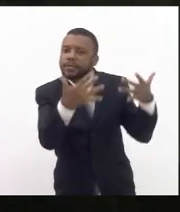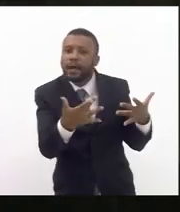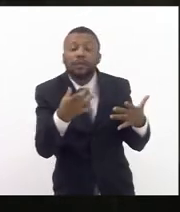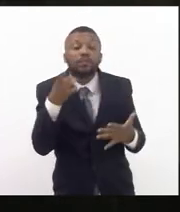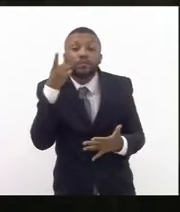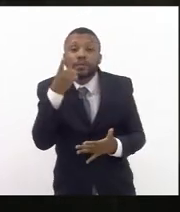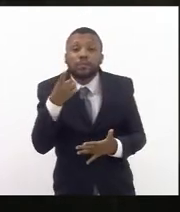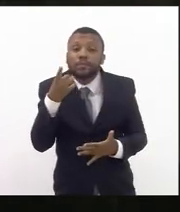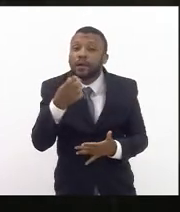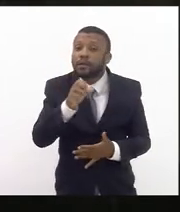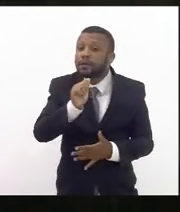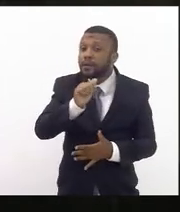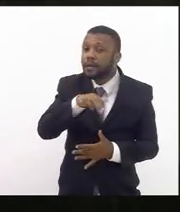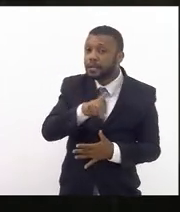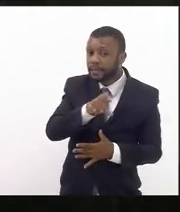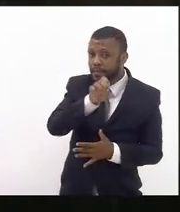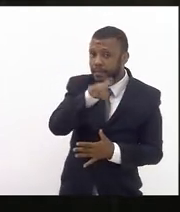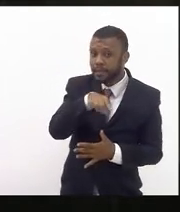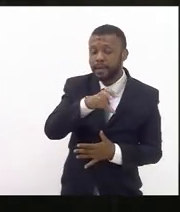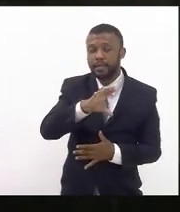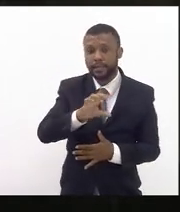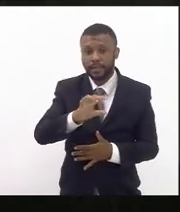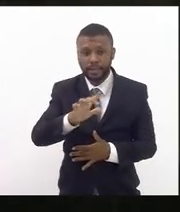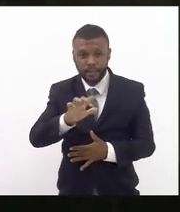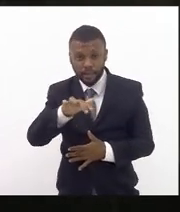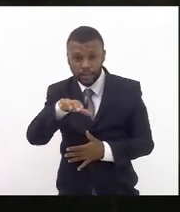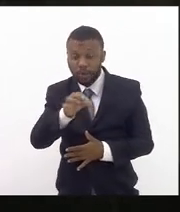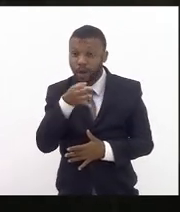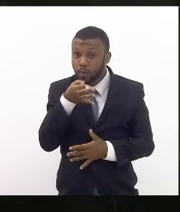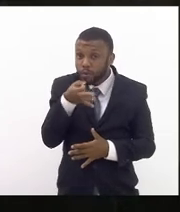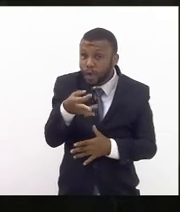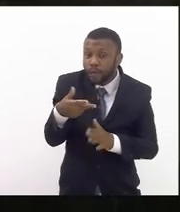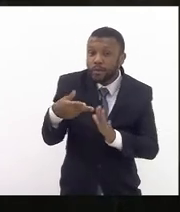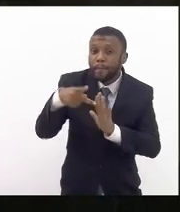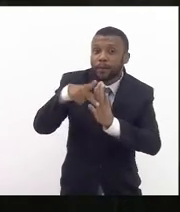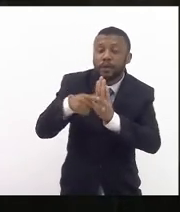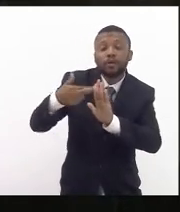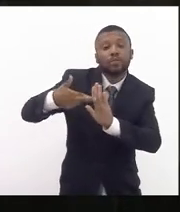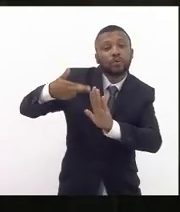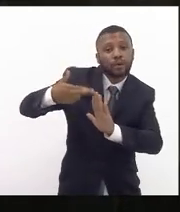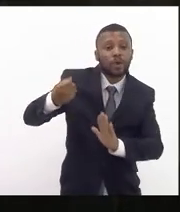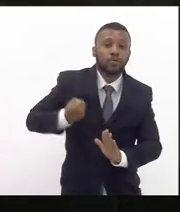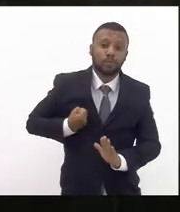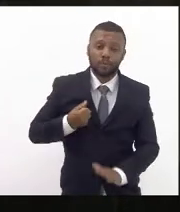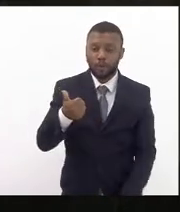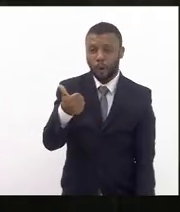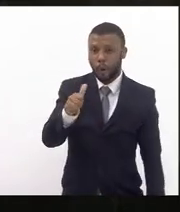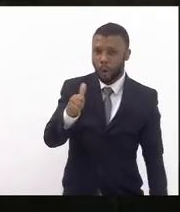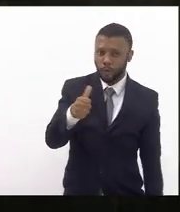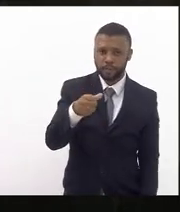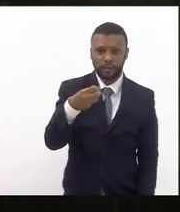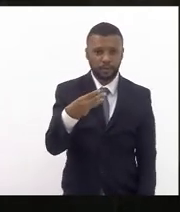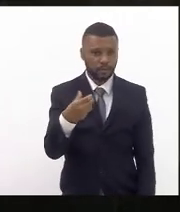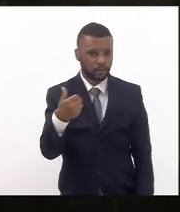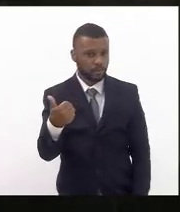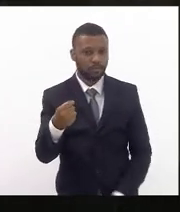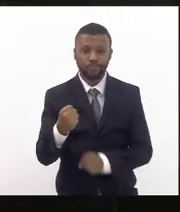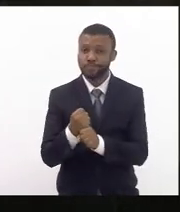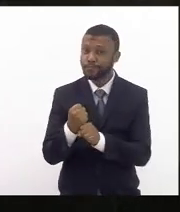André Siciliano ao sugerir esse projeto de resolução 1131 de